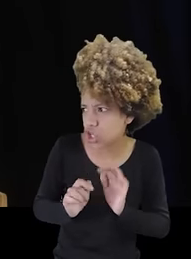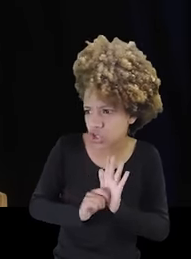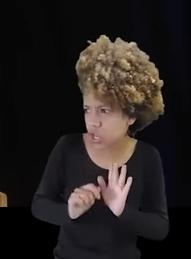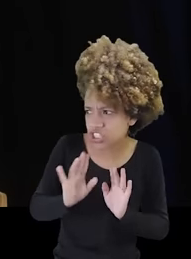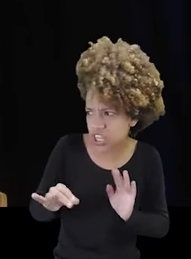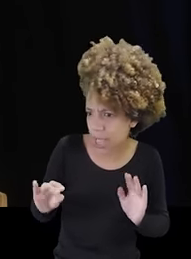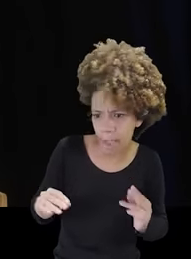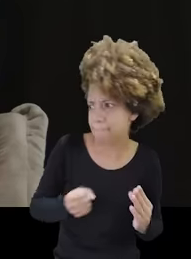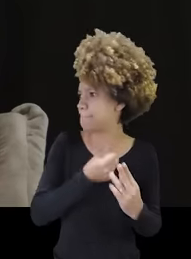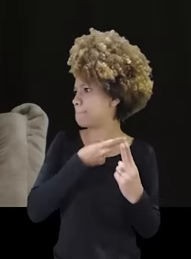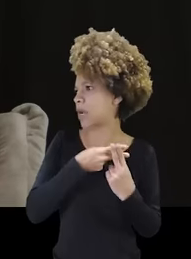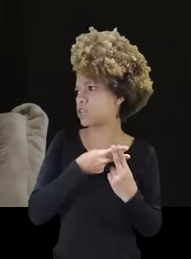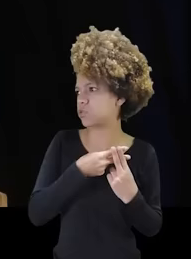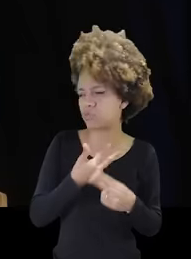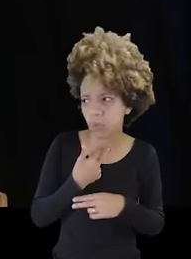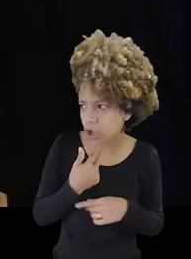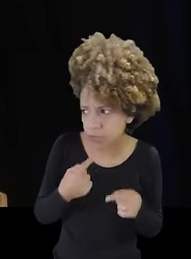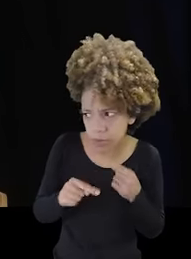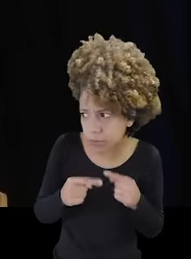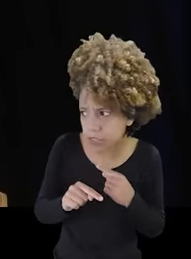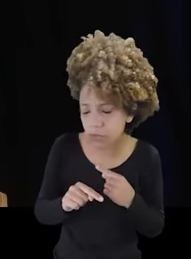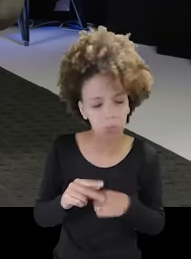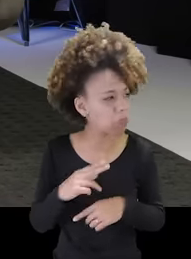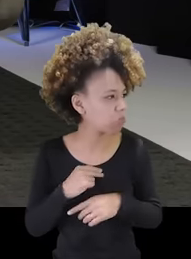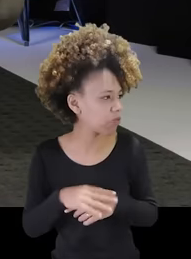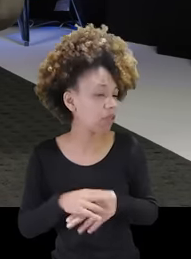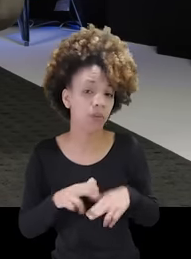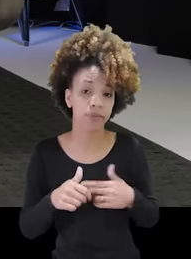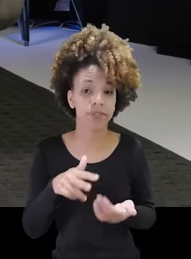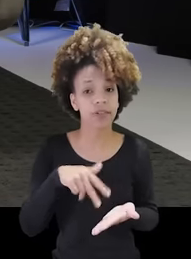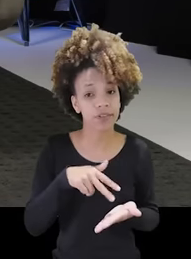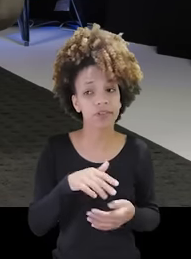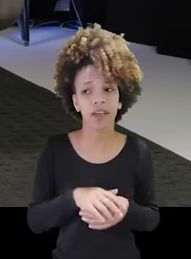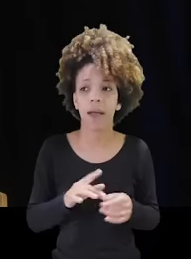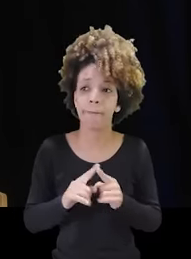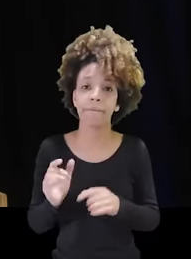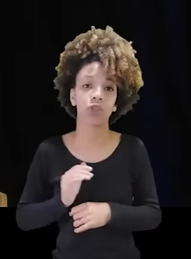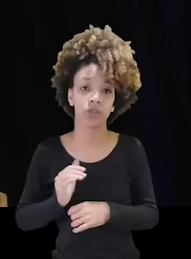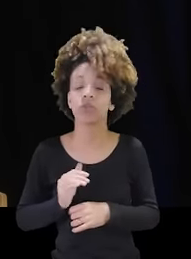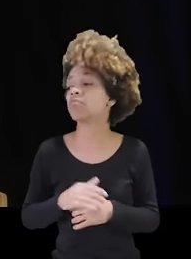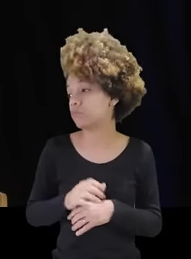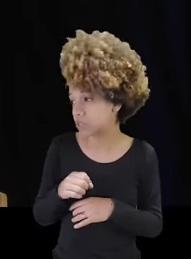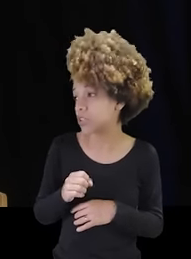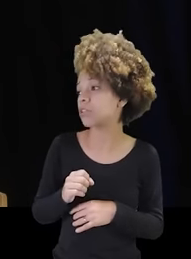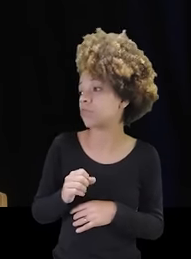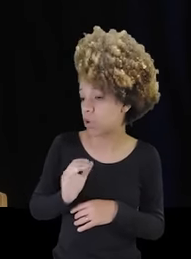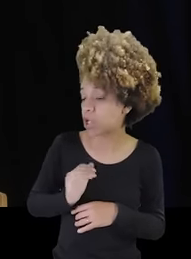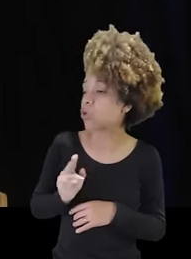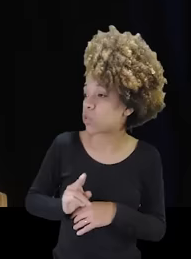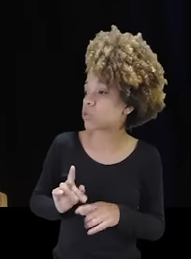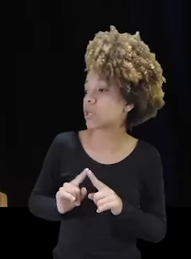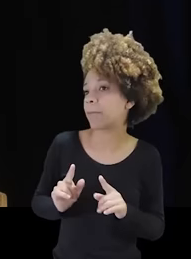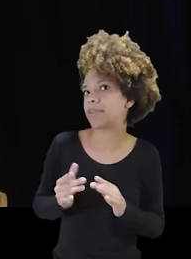não pode caramba que não pode nenhum porque a galera dança ah todo mundo fala ah mas o pessoal rico vai o pessoal rico deve usar